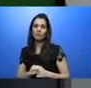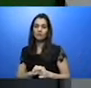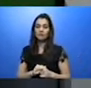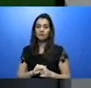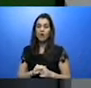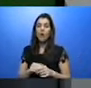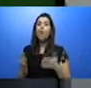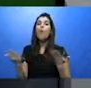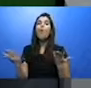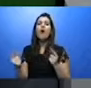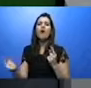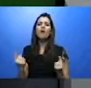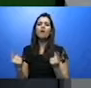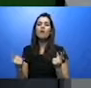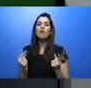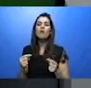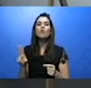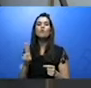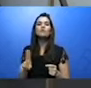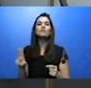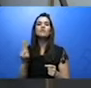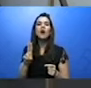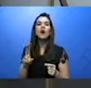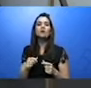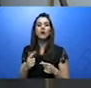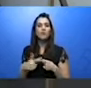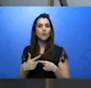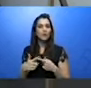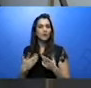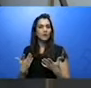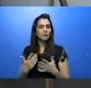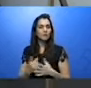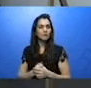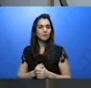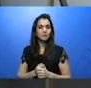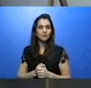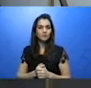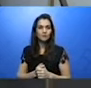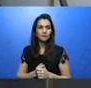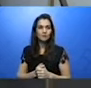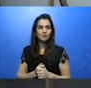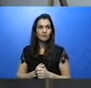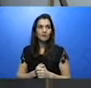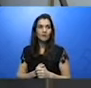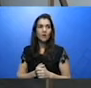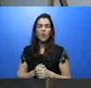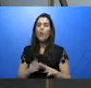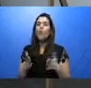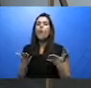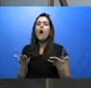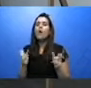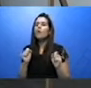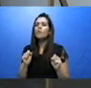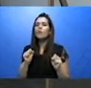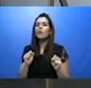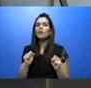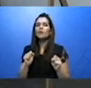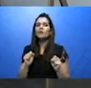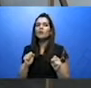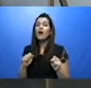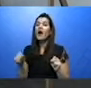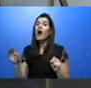Então, qual delas pode ser usada e por quê? Então, olha só. Sim, qual delas pode ser usada? A